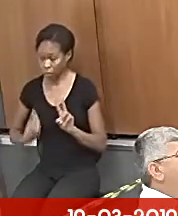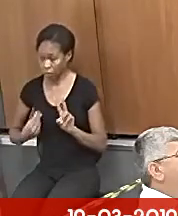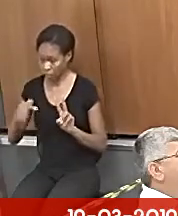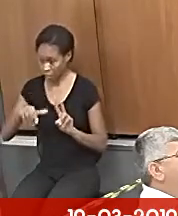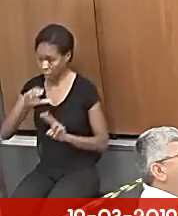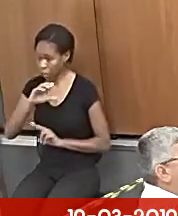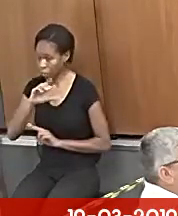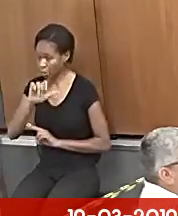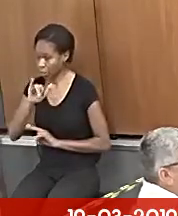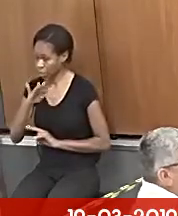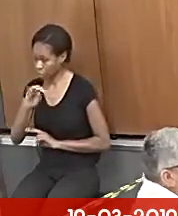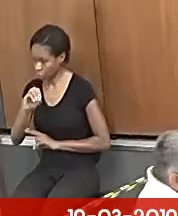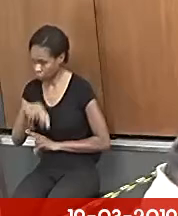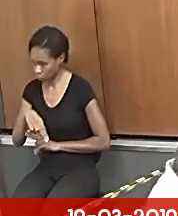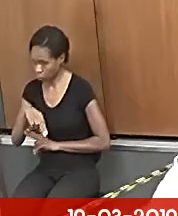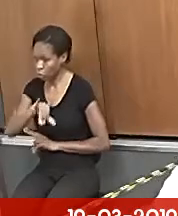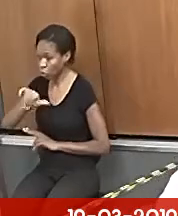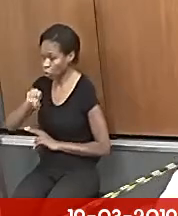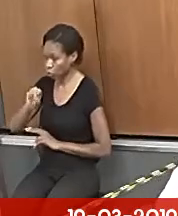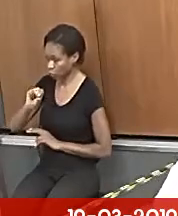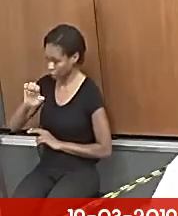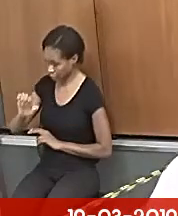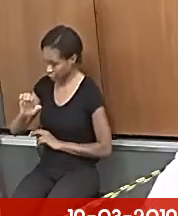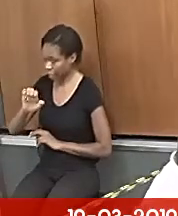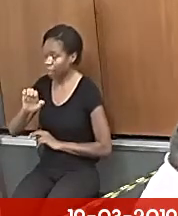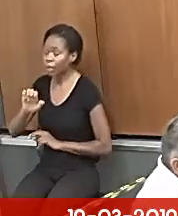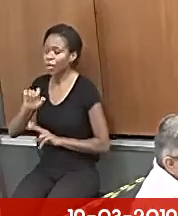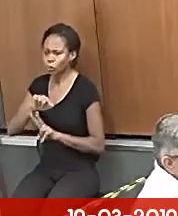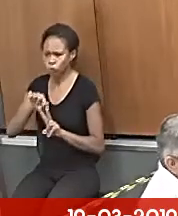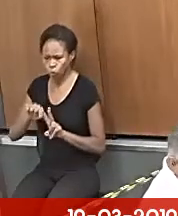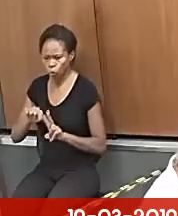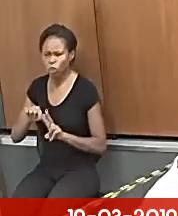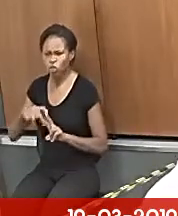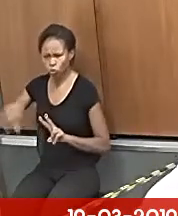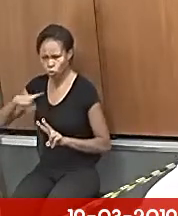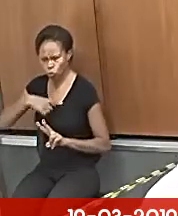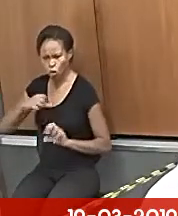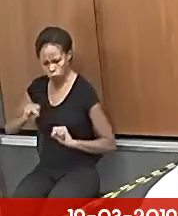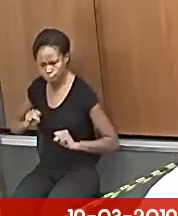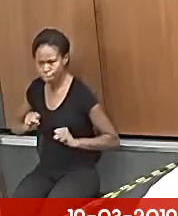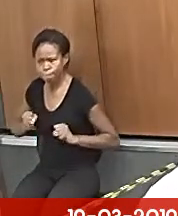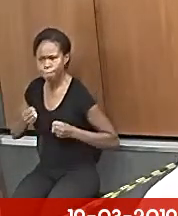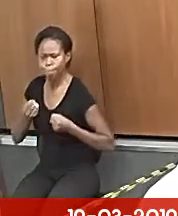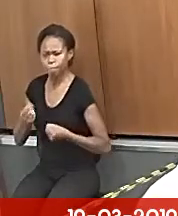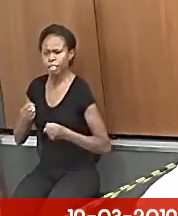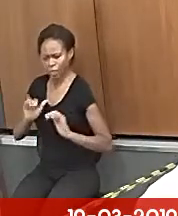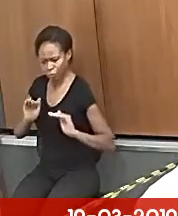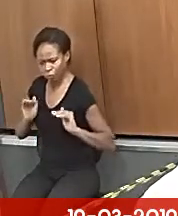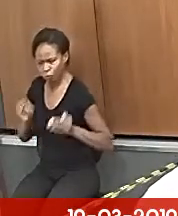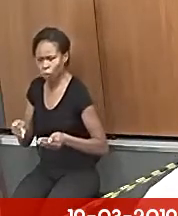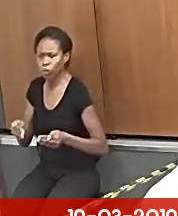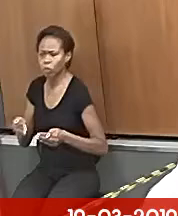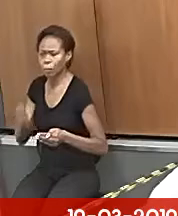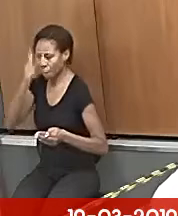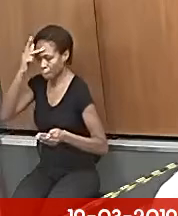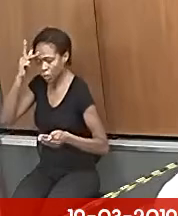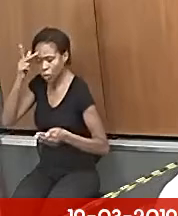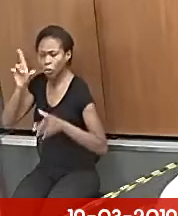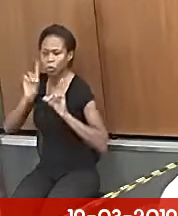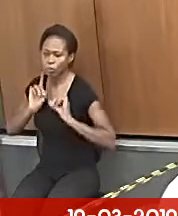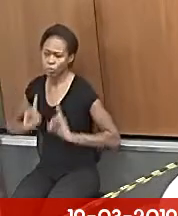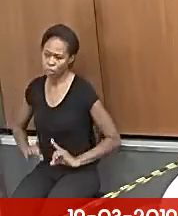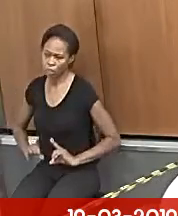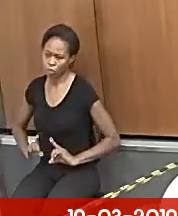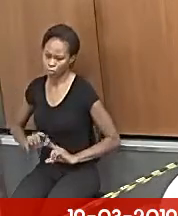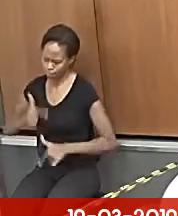o cleiton josé guilherme nós vamos formar um baita de um paredão na defesa do interesse da pessoa com deficiência e não vai ser uma luta solitária vai ser